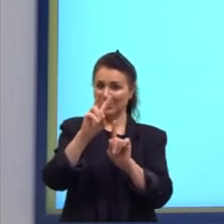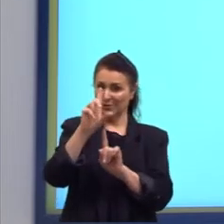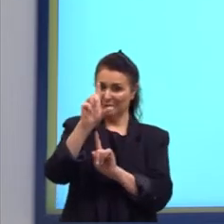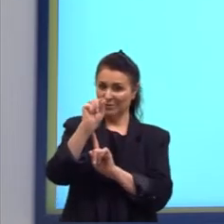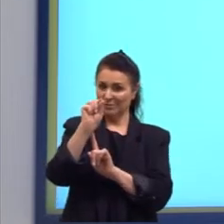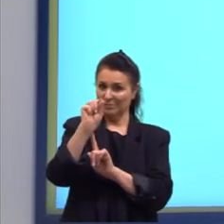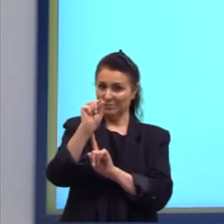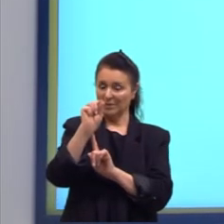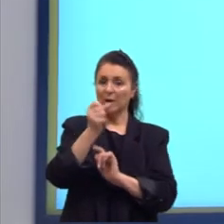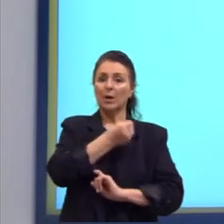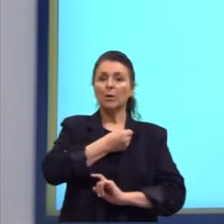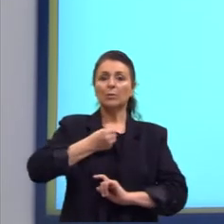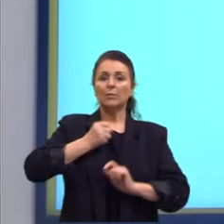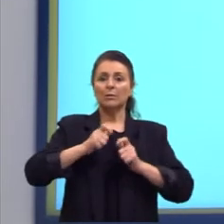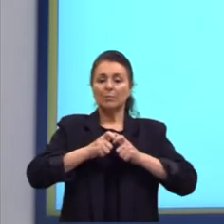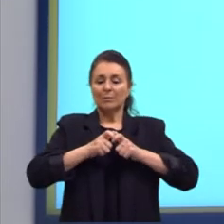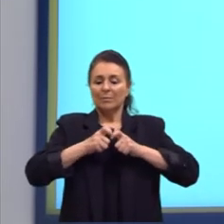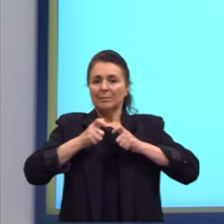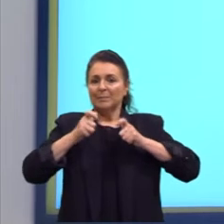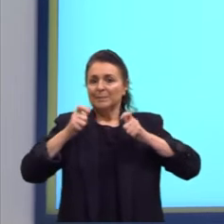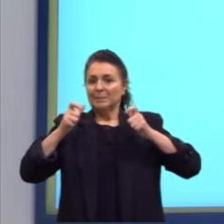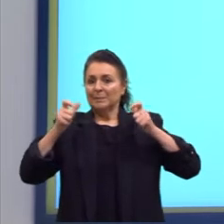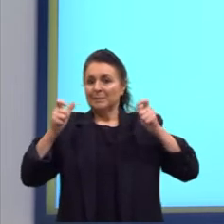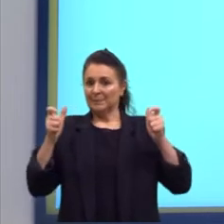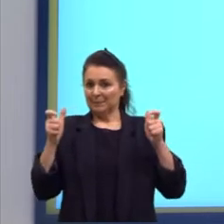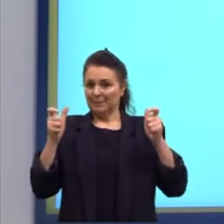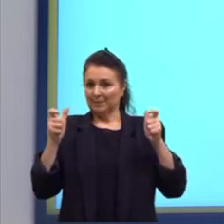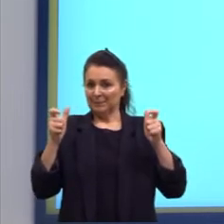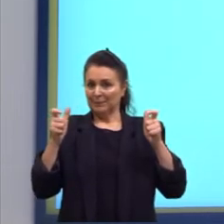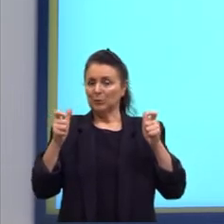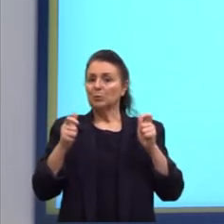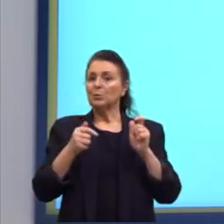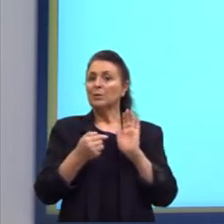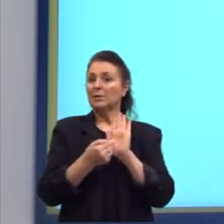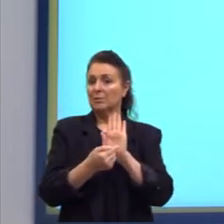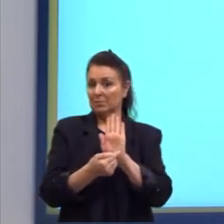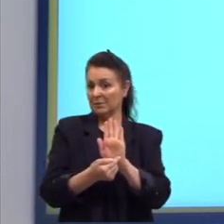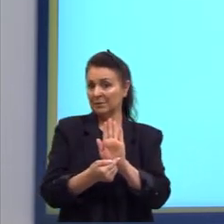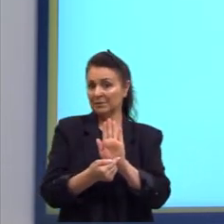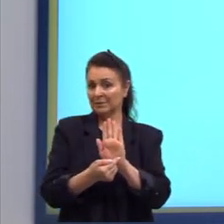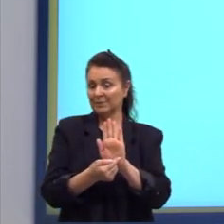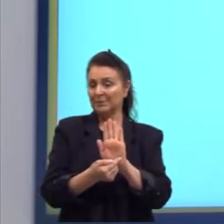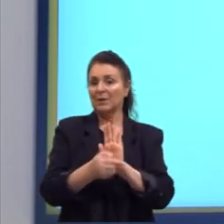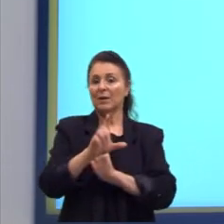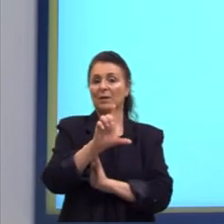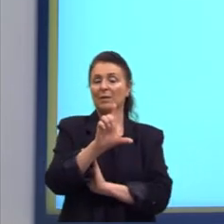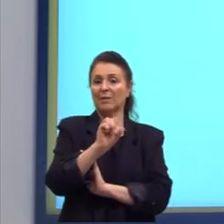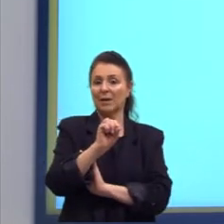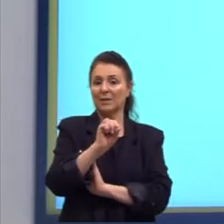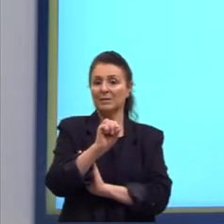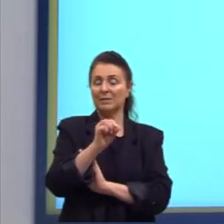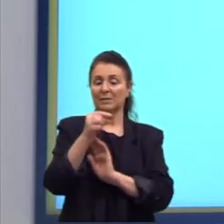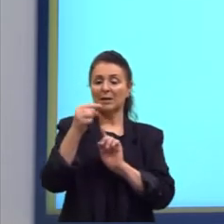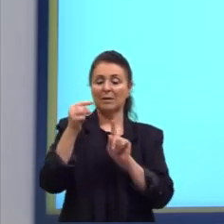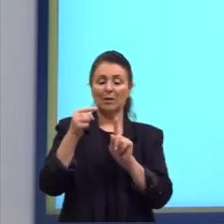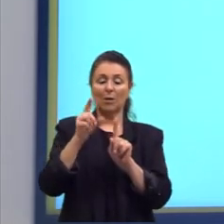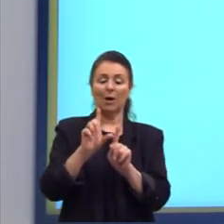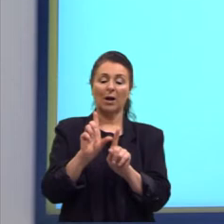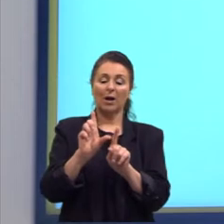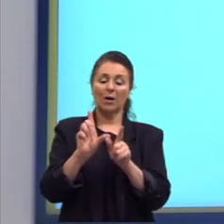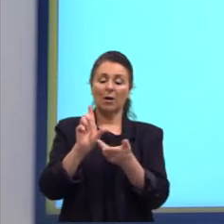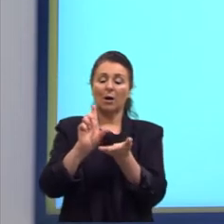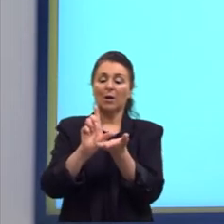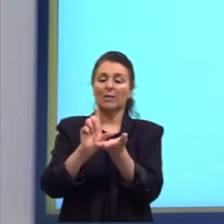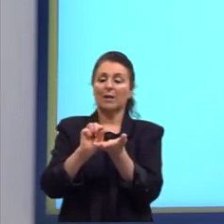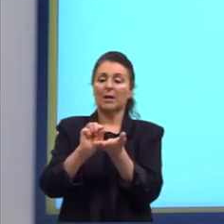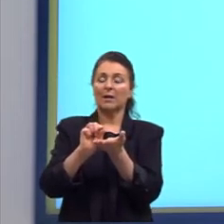gente tem um número muito maior do que ele realmente está mostrando aqui né esse ideias aqui então é 10